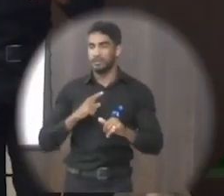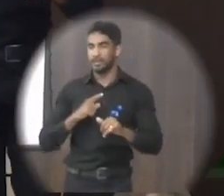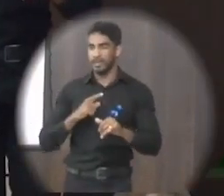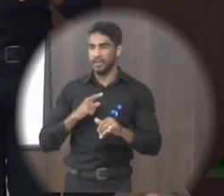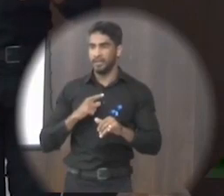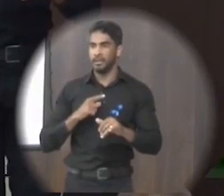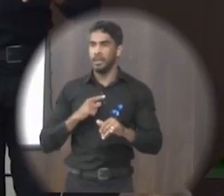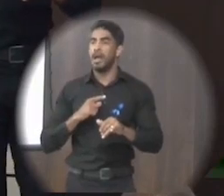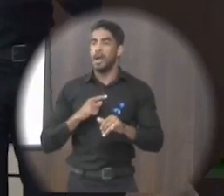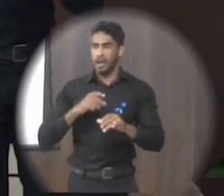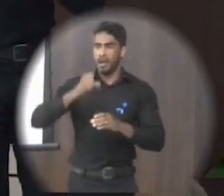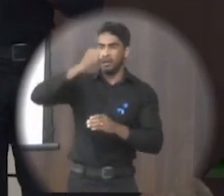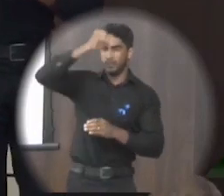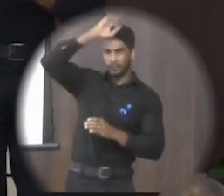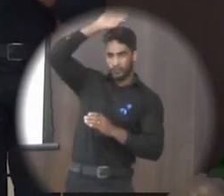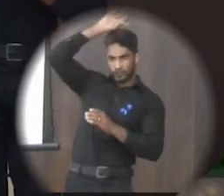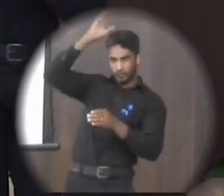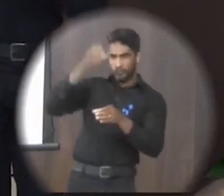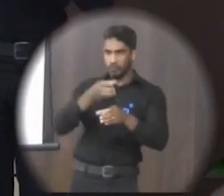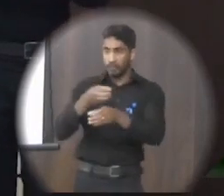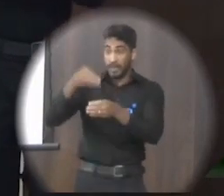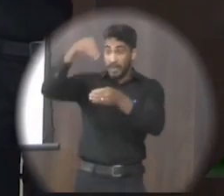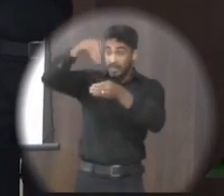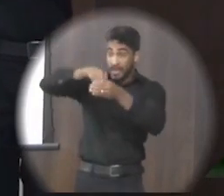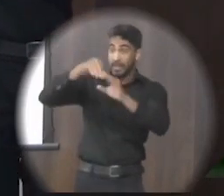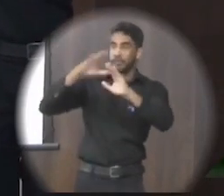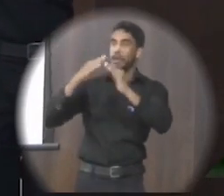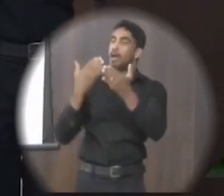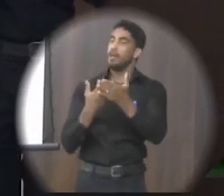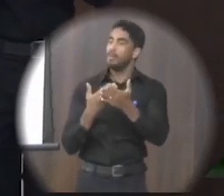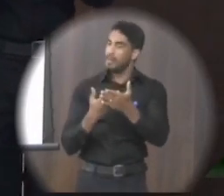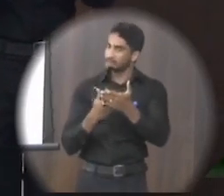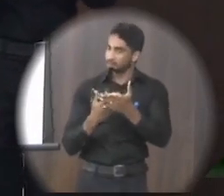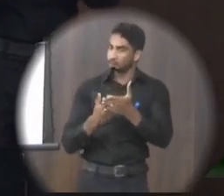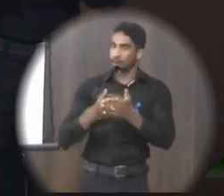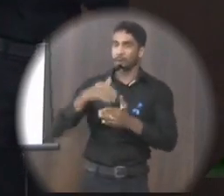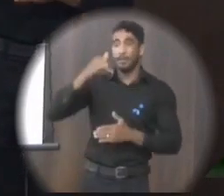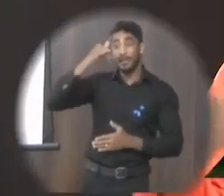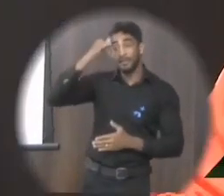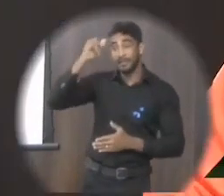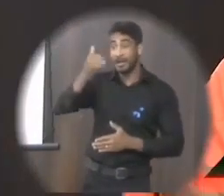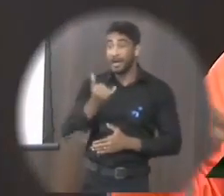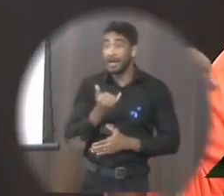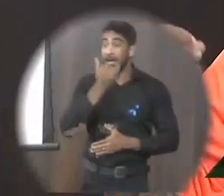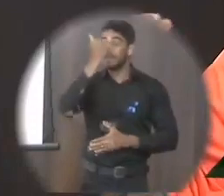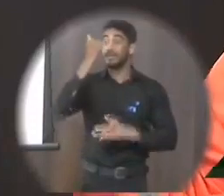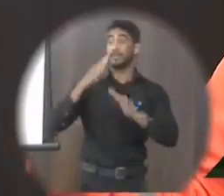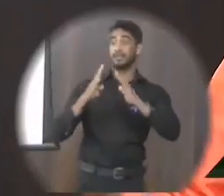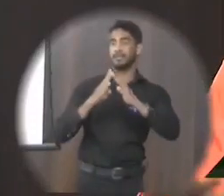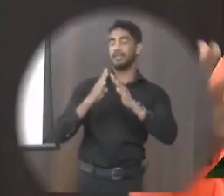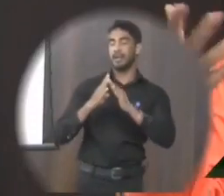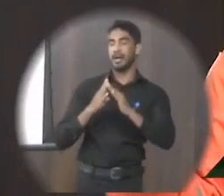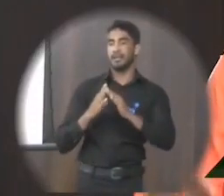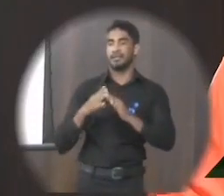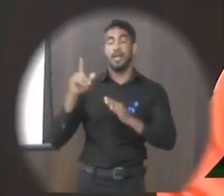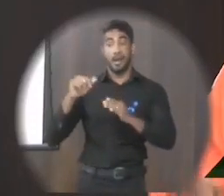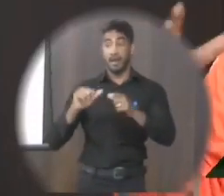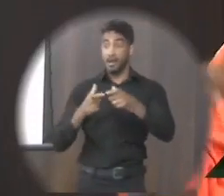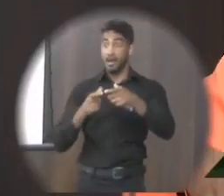bombeiro na escola. Queremos começar o bombeiro na escola para a prevenção de acidentes domésticos, que hoje é uma gama enorme, não só